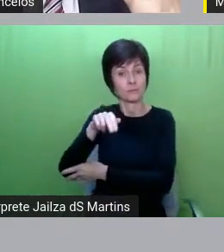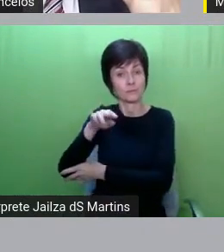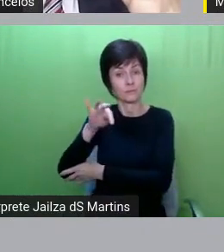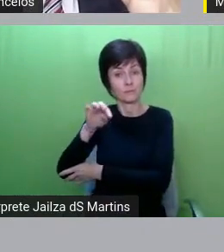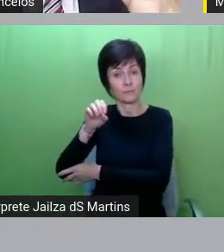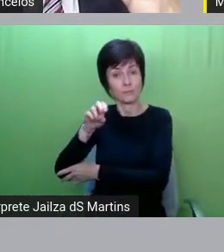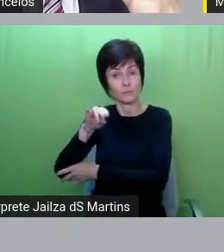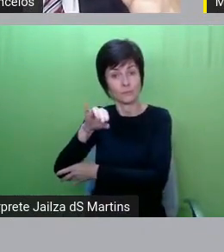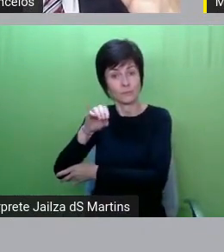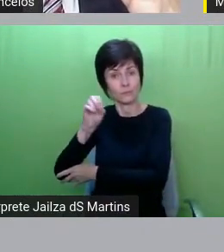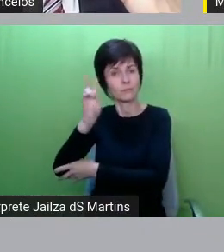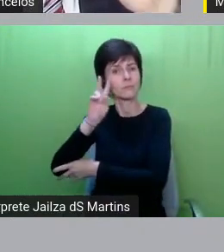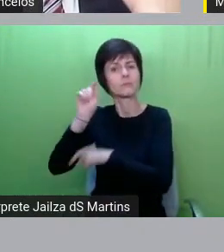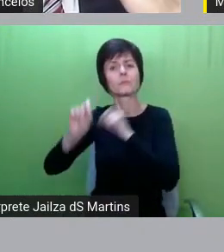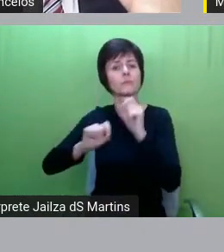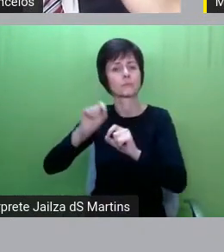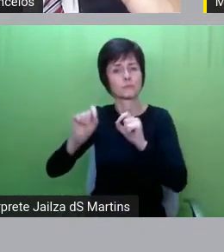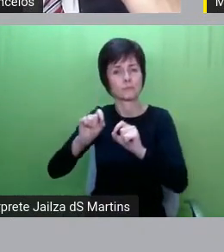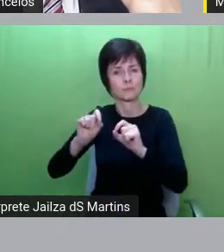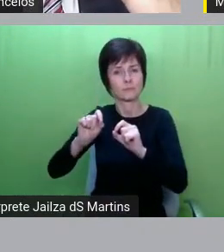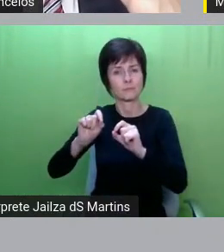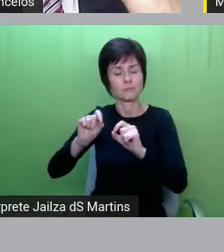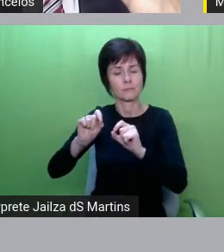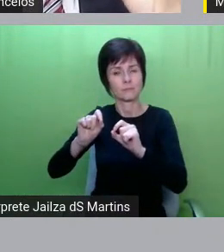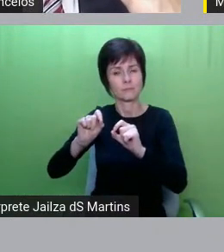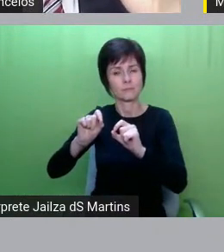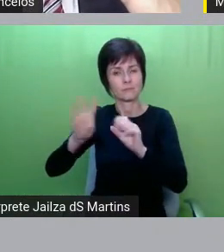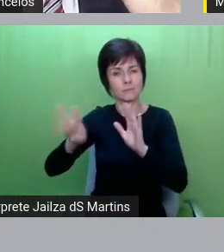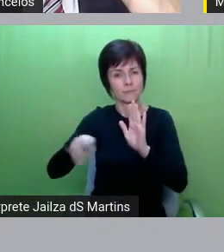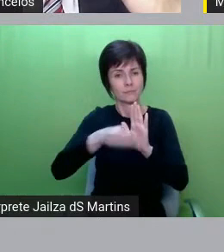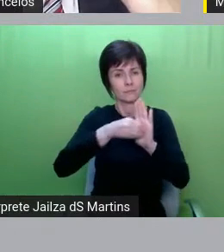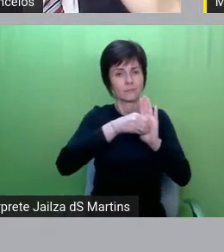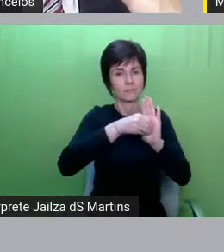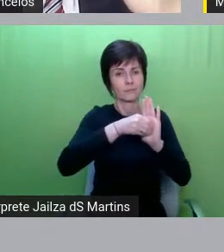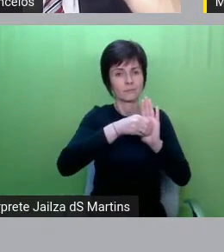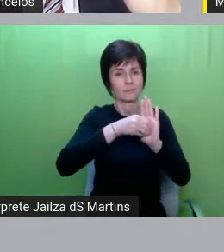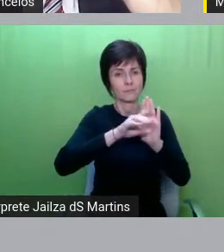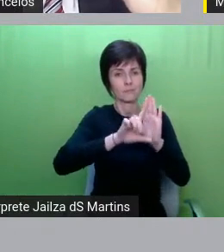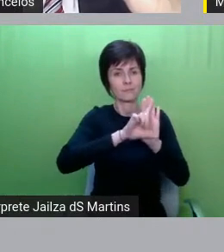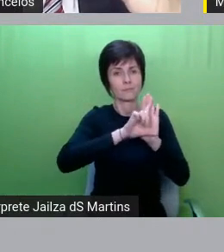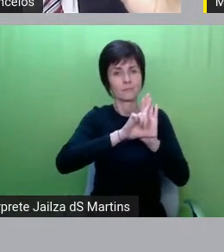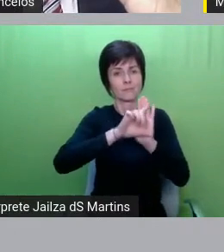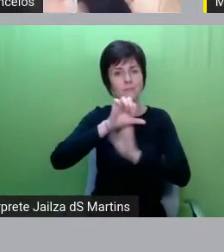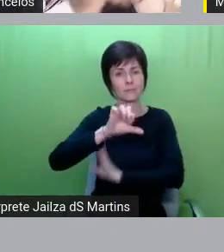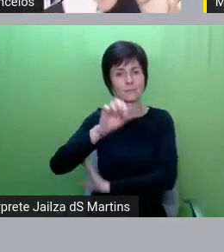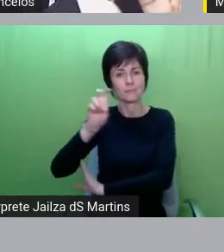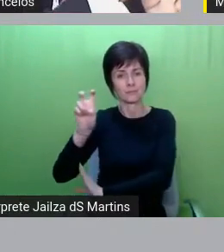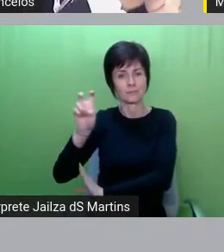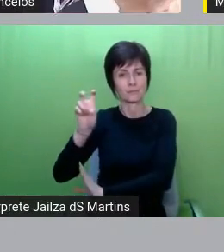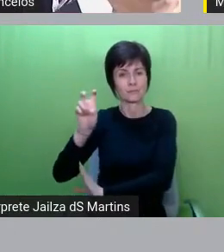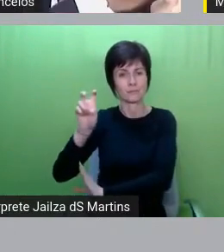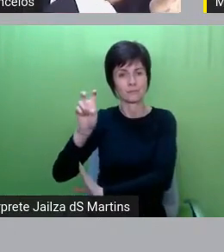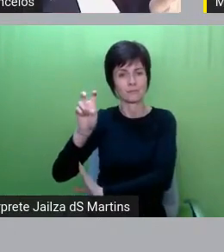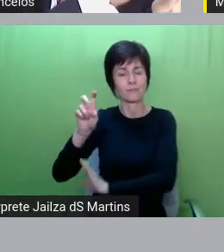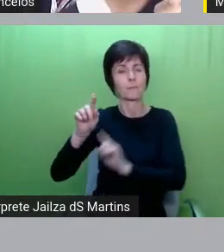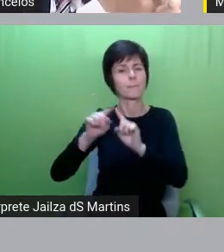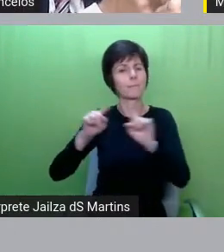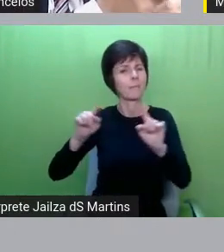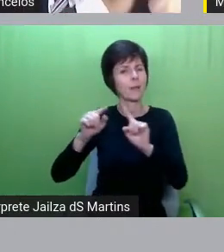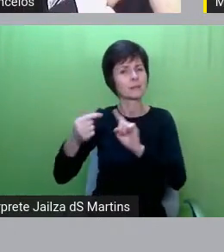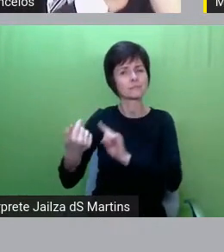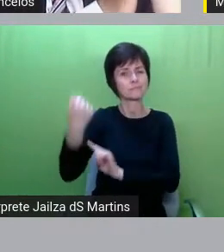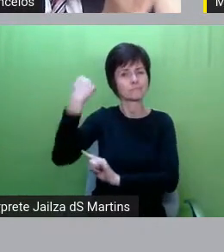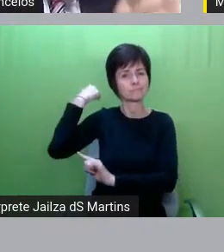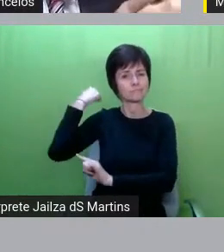lembrou a emenda 95, Constitucional 95, mas nós começamos isso em